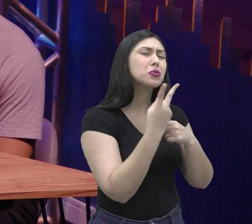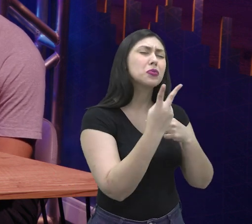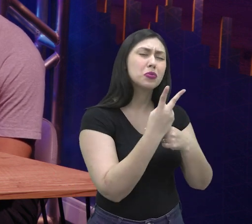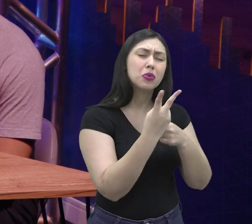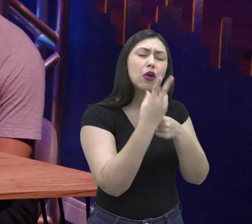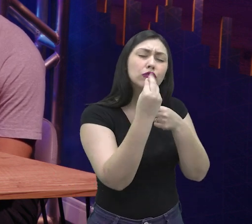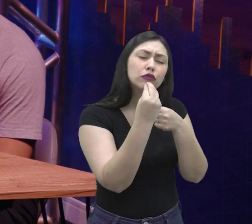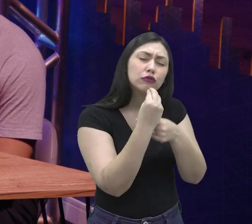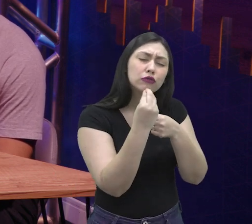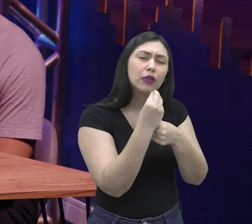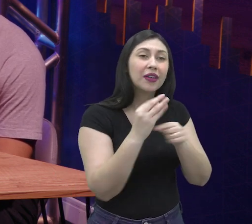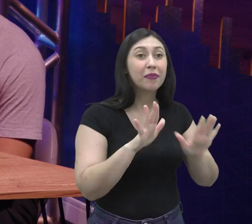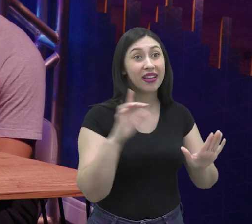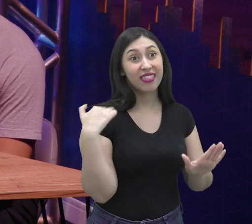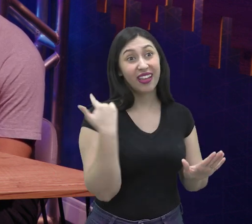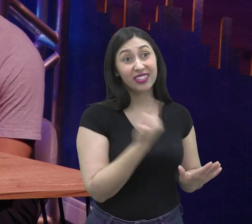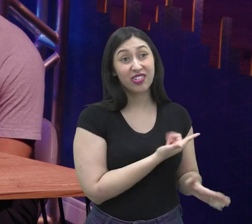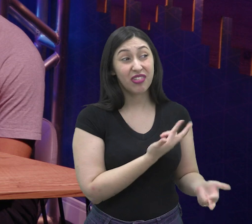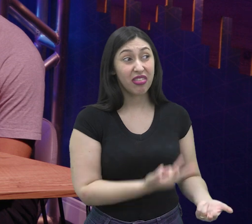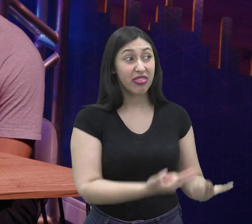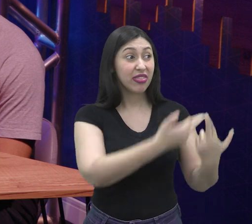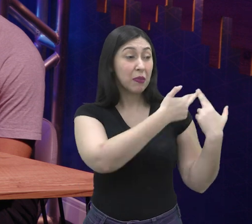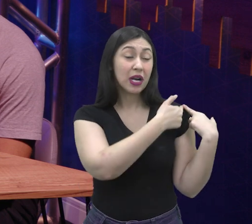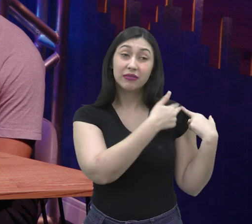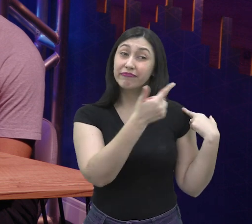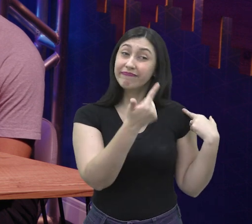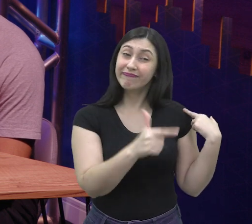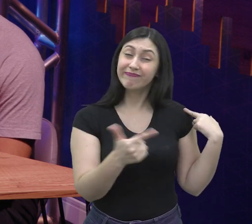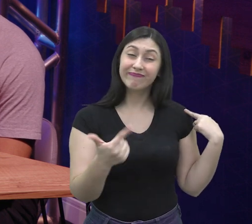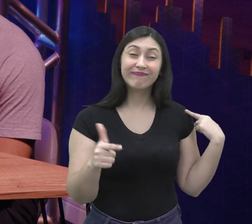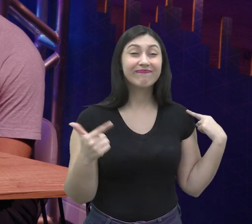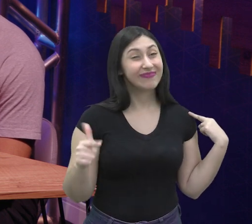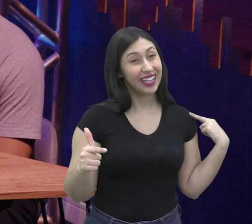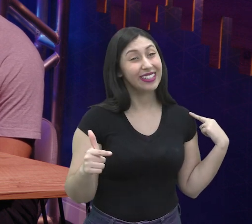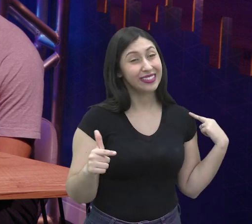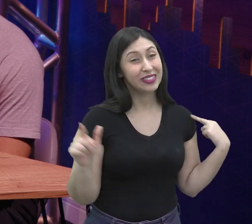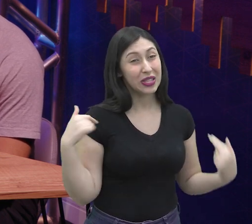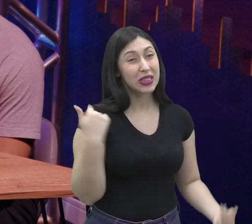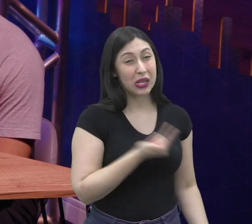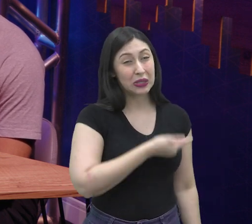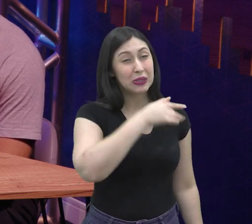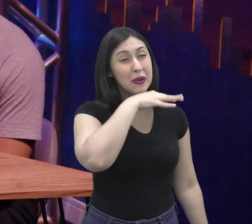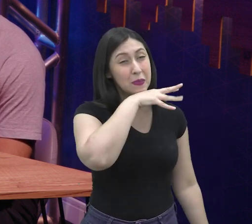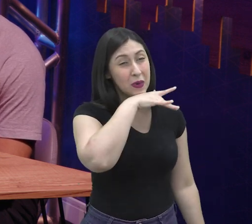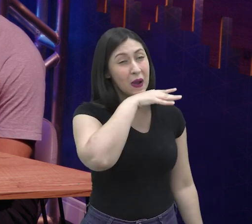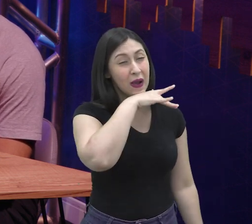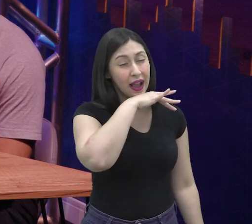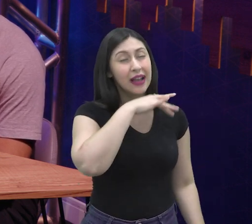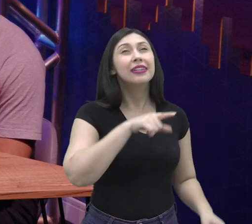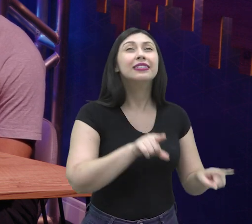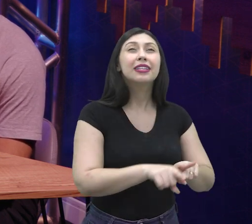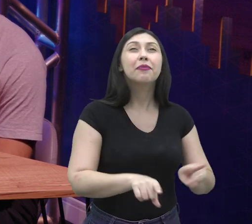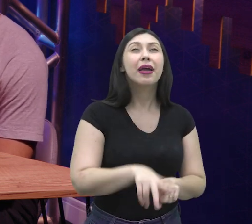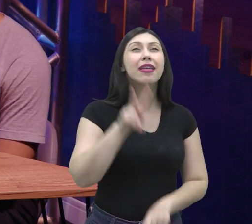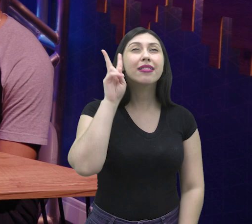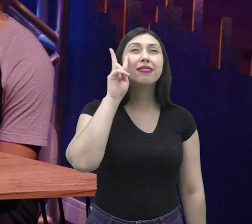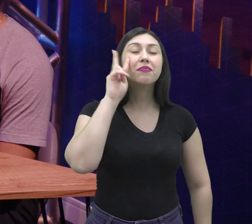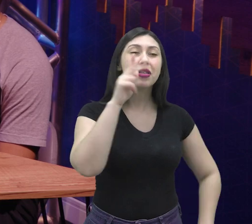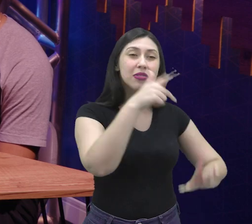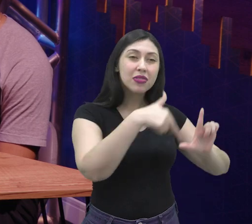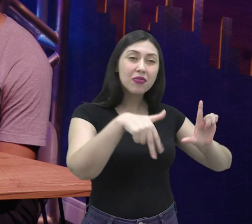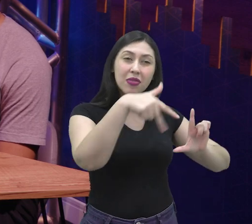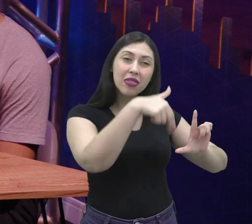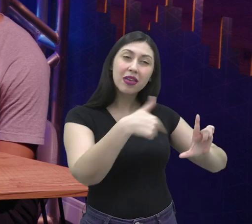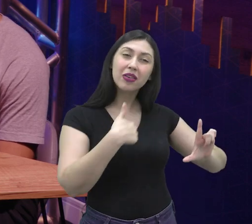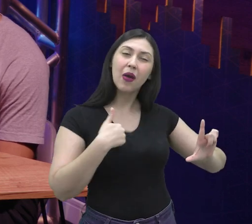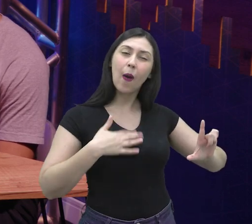muito cuidadora com a gente. A gente aqui, acho que não tem sido bons filhos, né? E, inclusive, eu lembrei até de uma animação que eu gosto